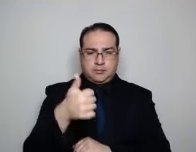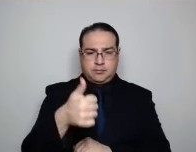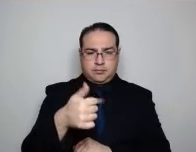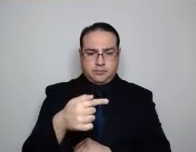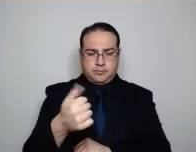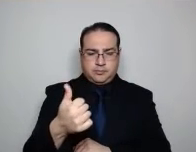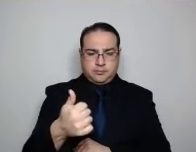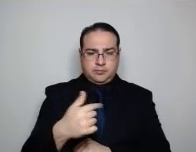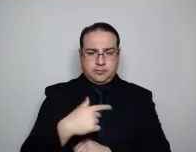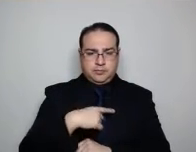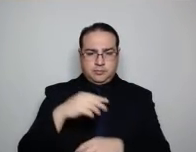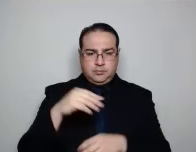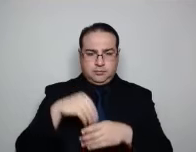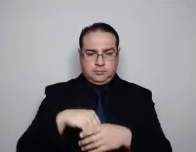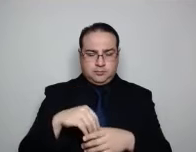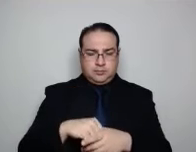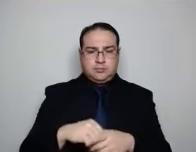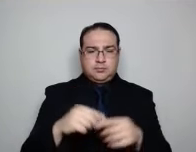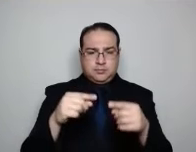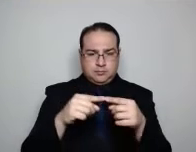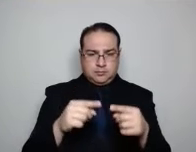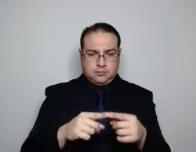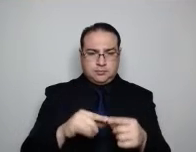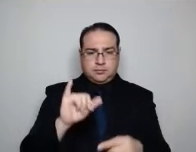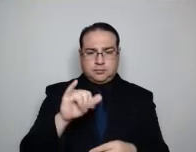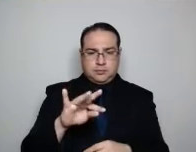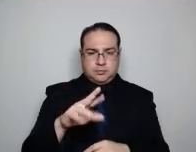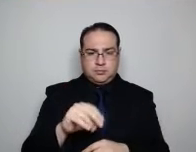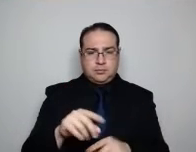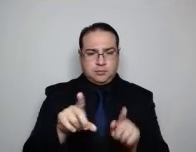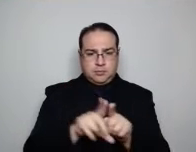não cabe sustentação oral, agravo interno.